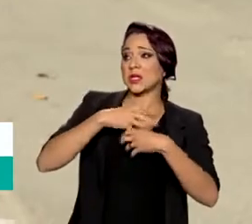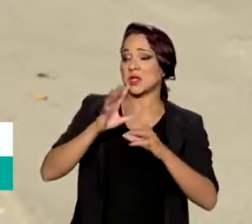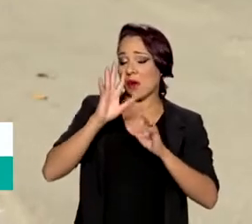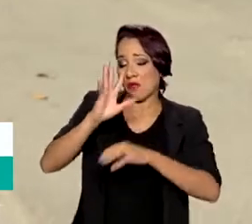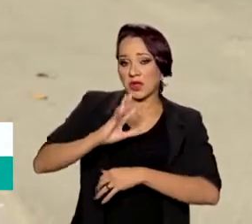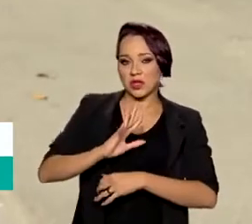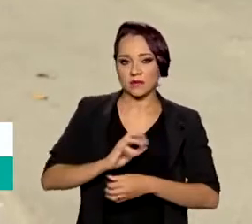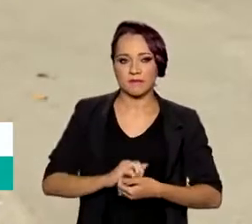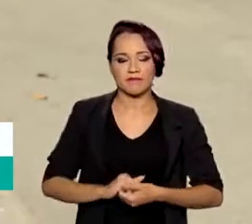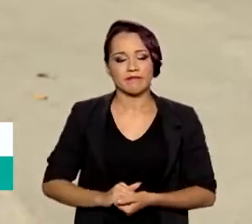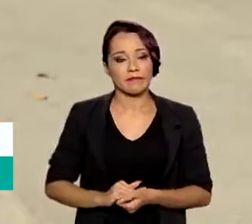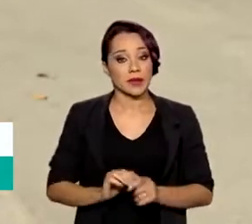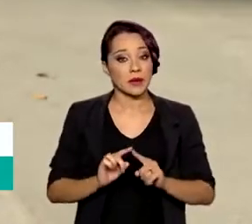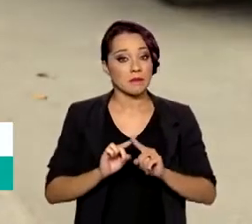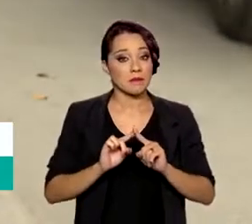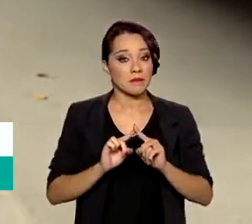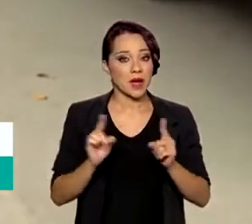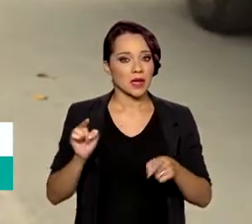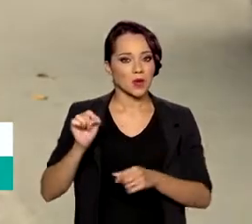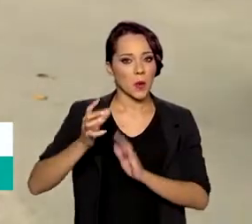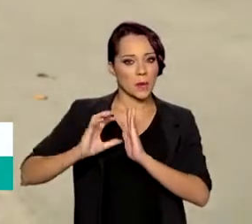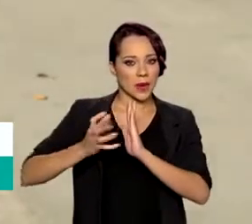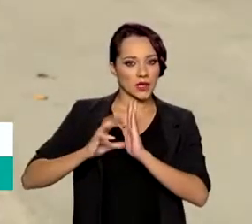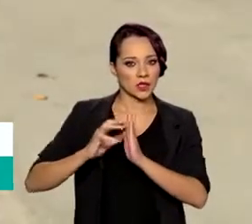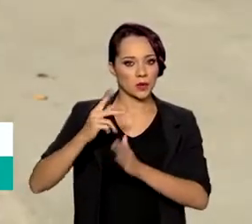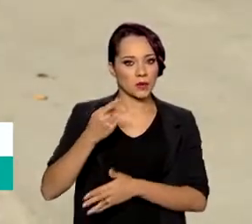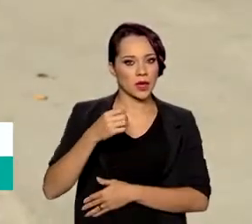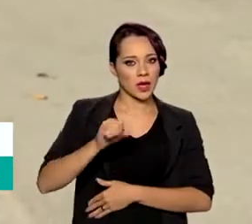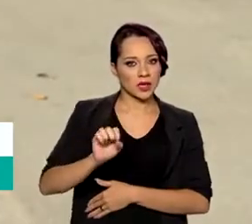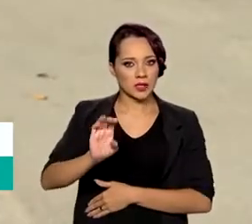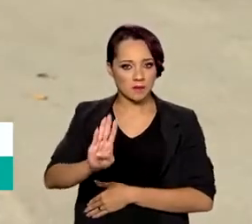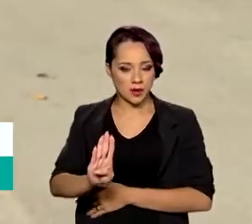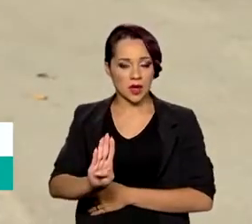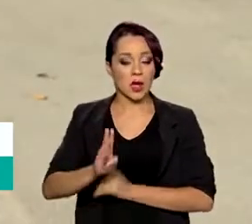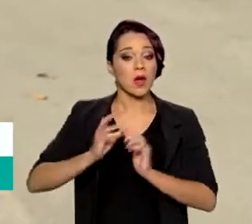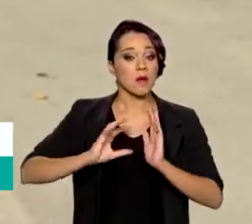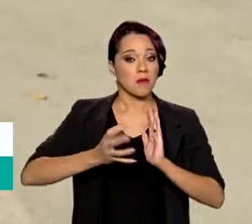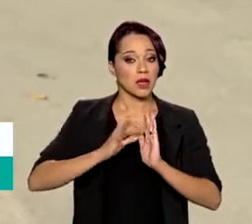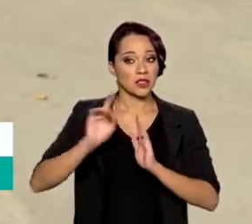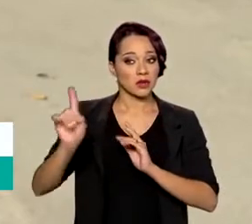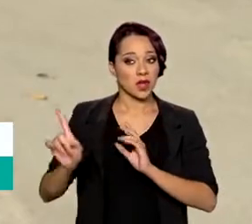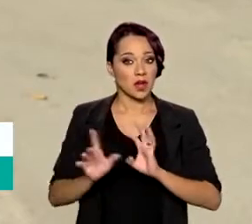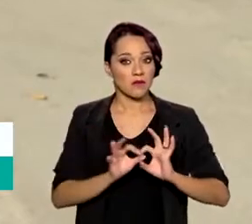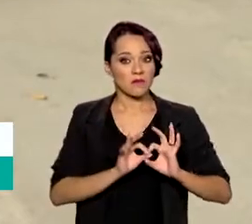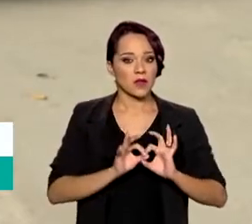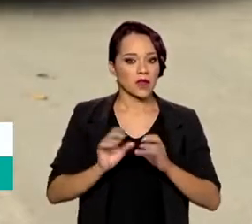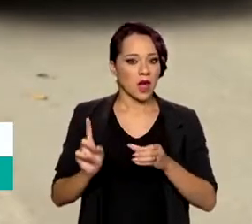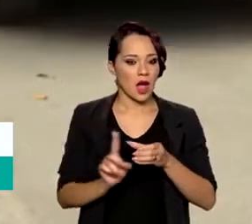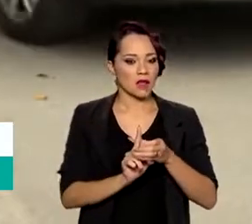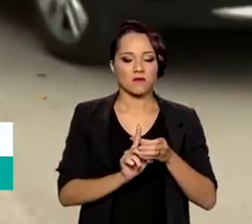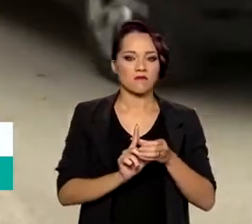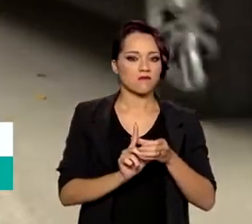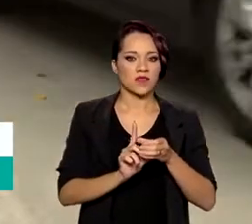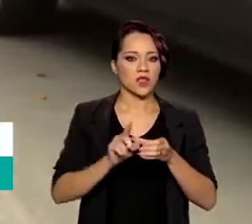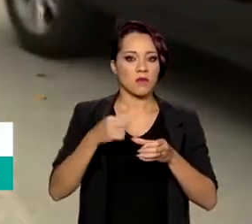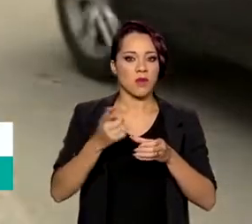ofendidos. Mas o fato é que o partido, o PSB, o partido a que ele era filiado, o desfiliou depois dessa fala. Ele